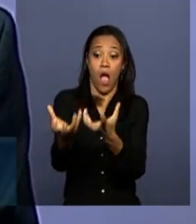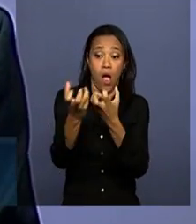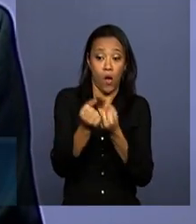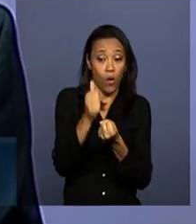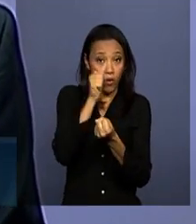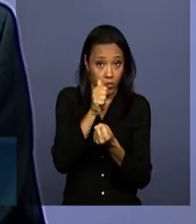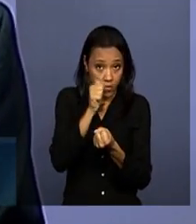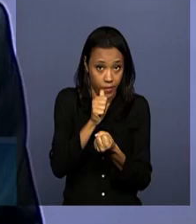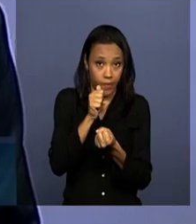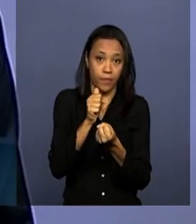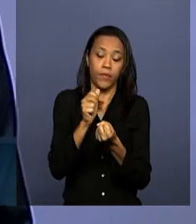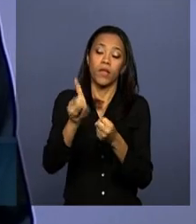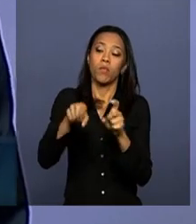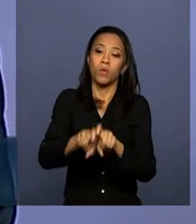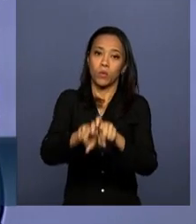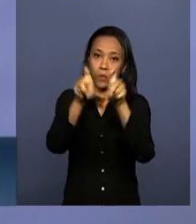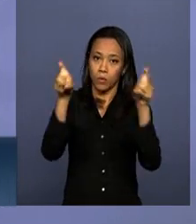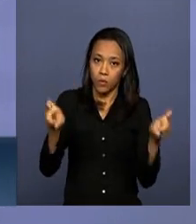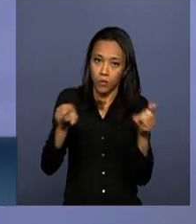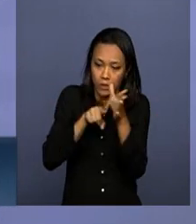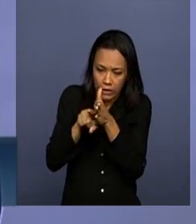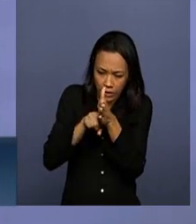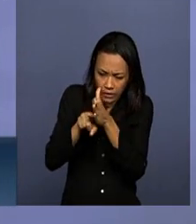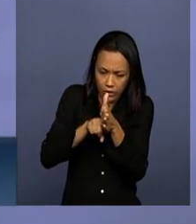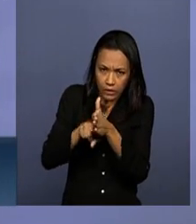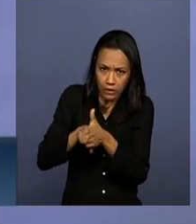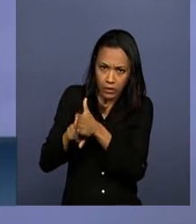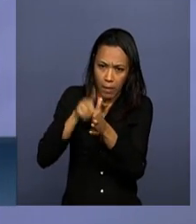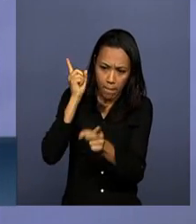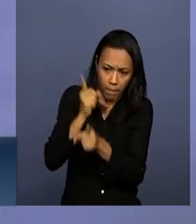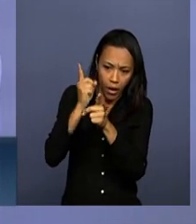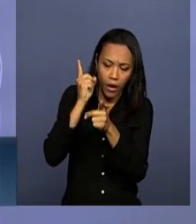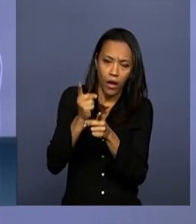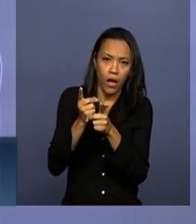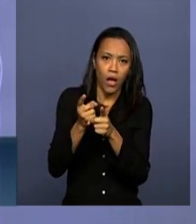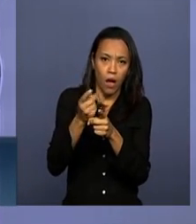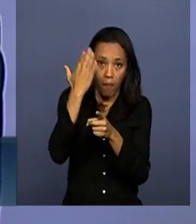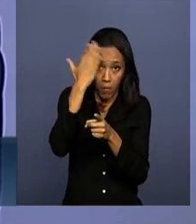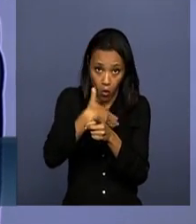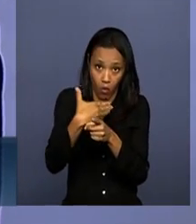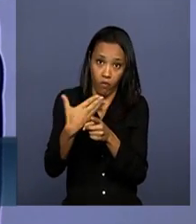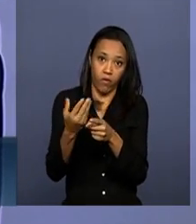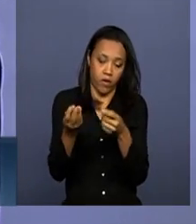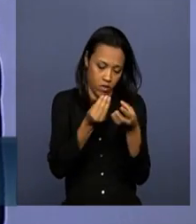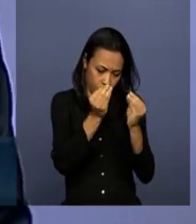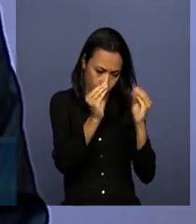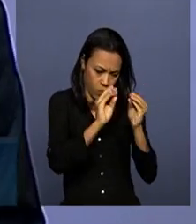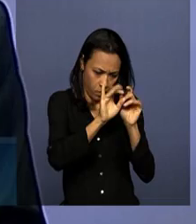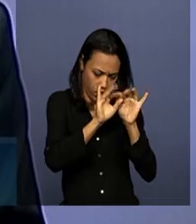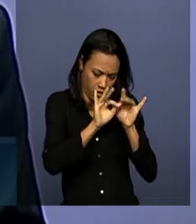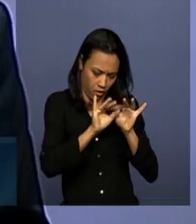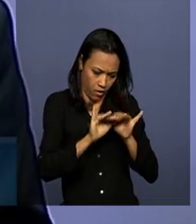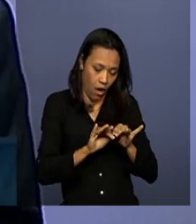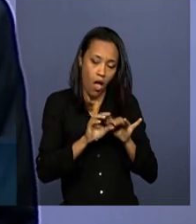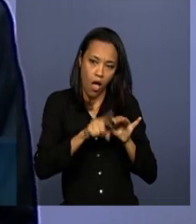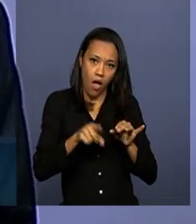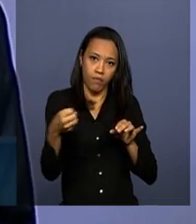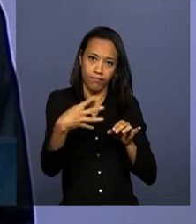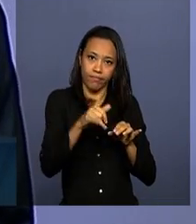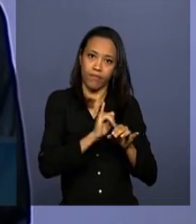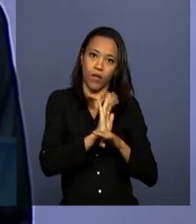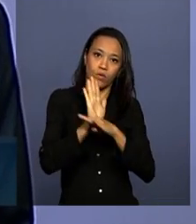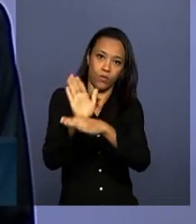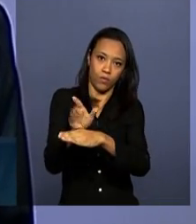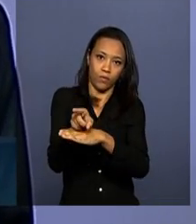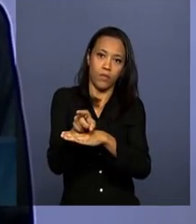fazer o exame clínico ginecológico, faz a coleta dos vestígios, essa é a novidade, tá certo? E